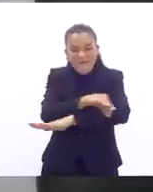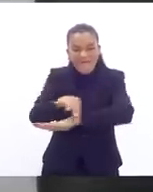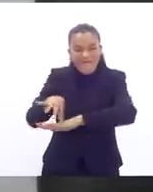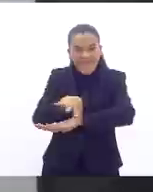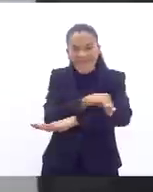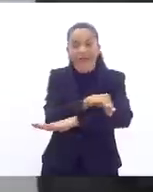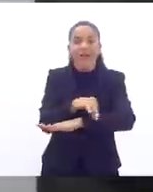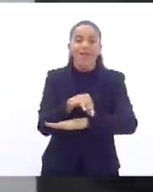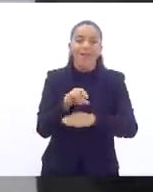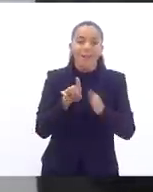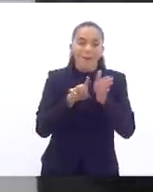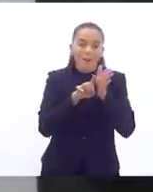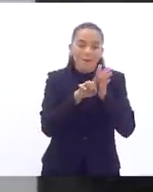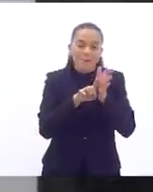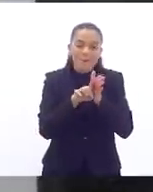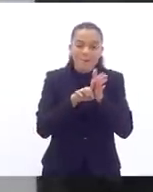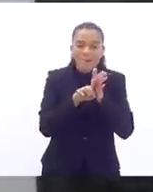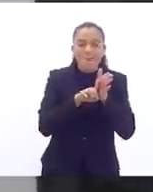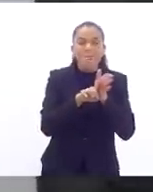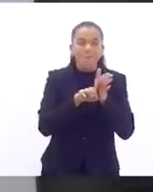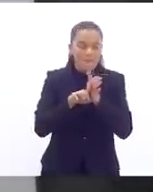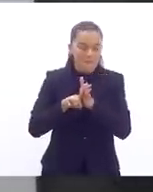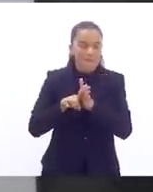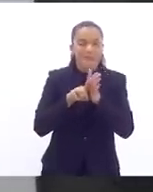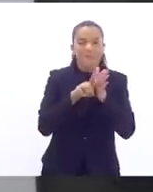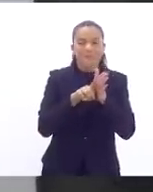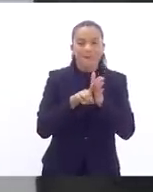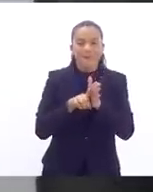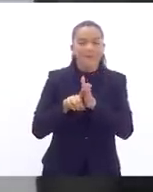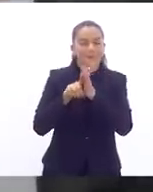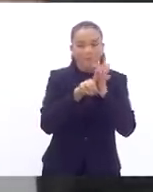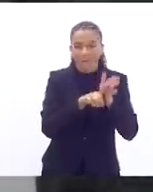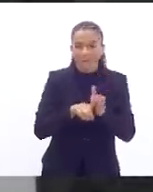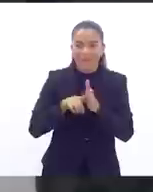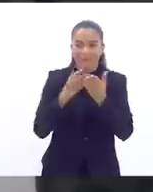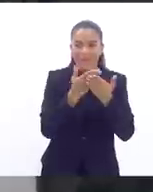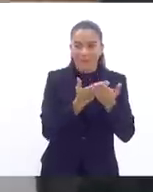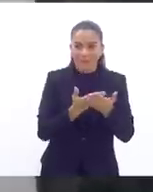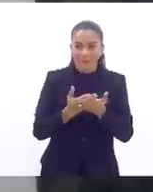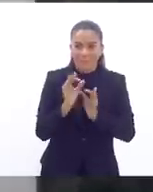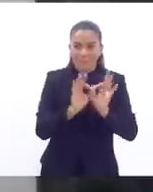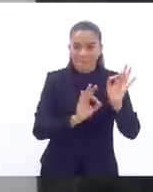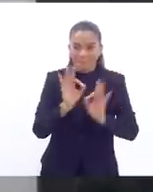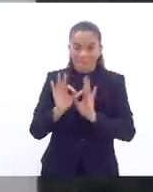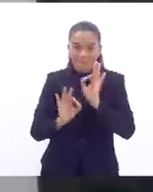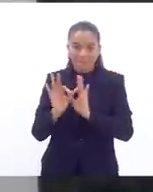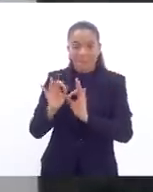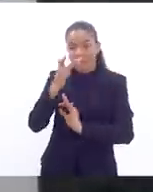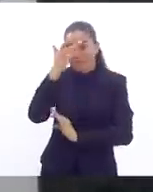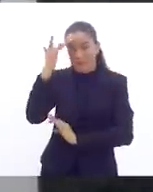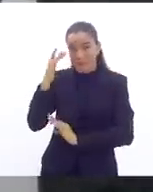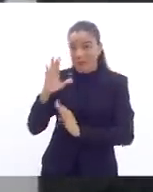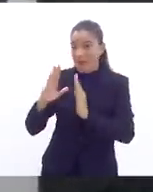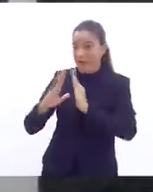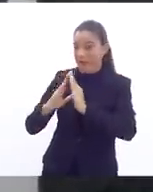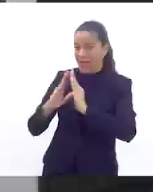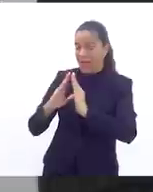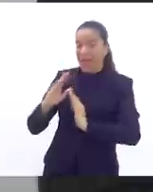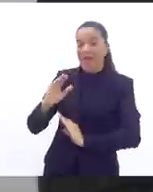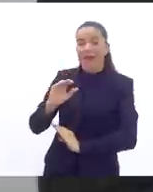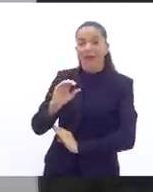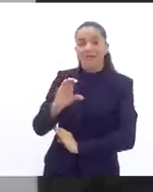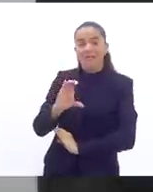eu preparei aqui algumas perguntas para que os representantes da casa civil e do nosso Rio